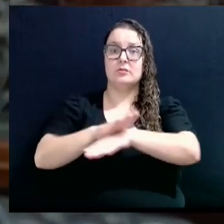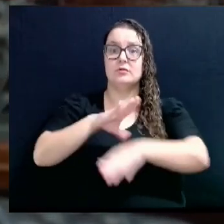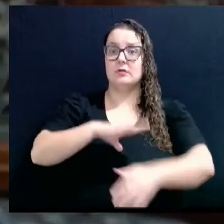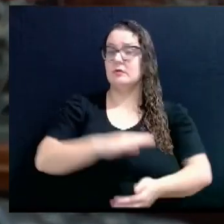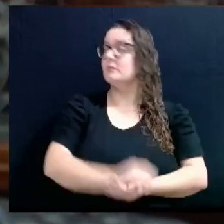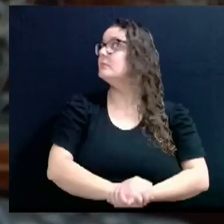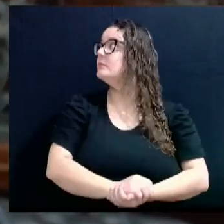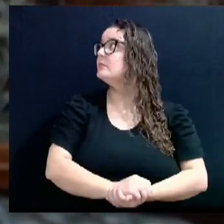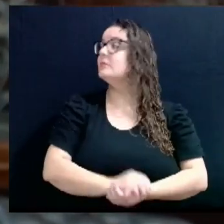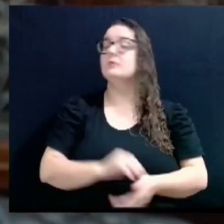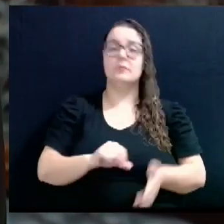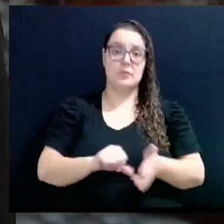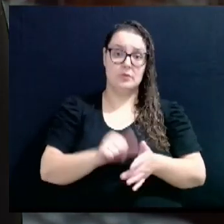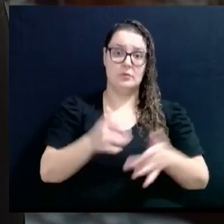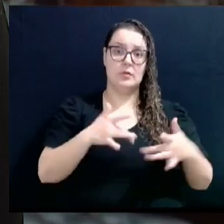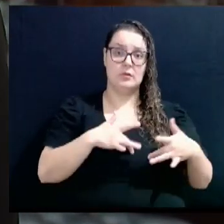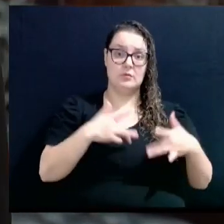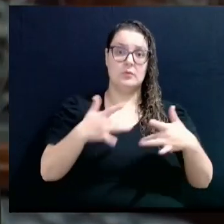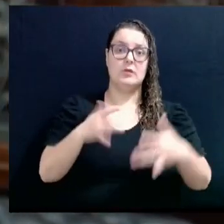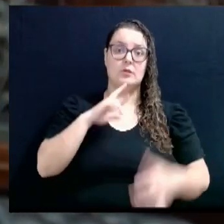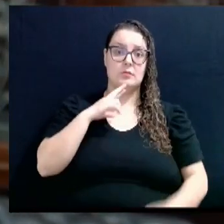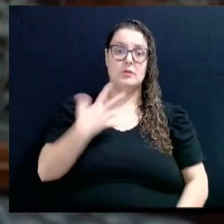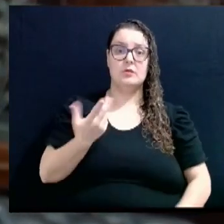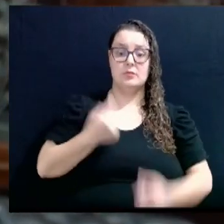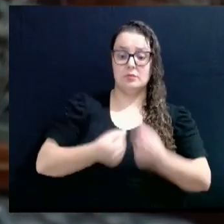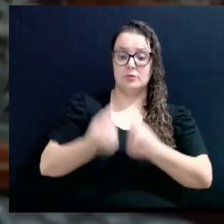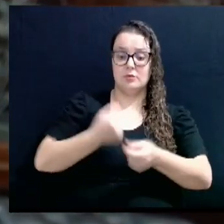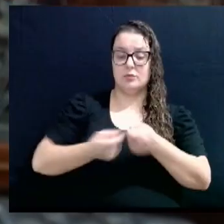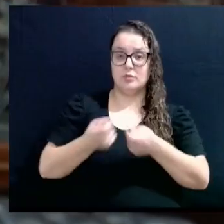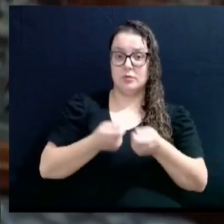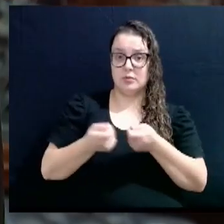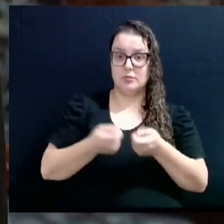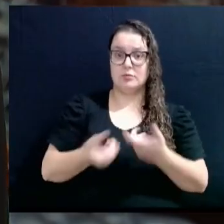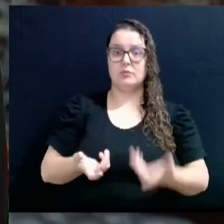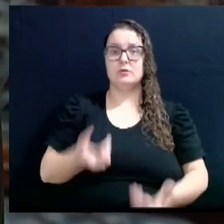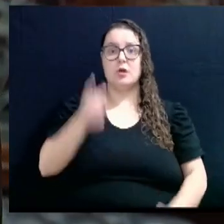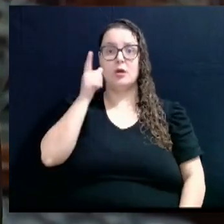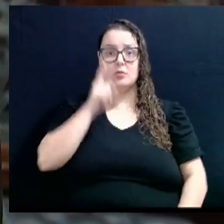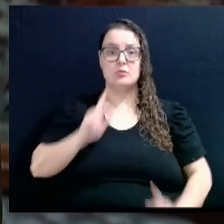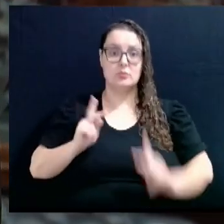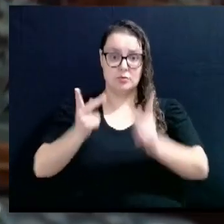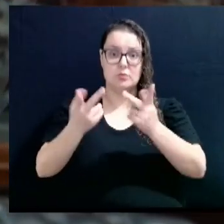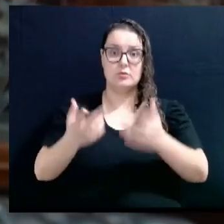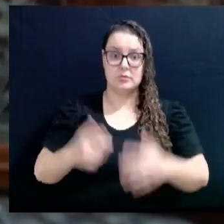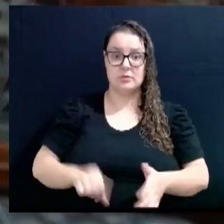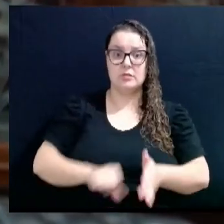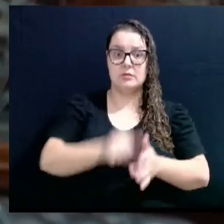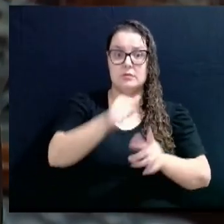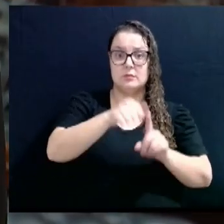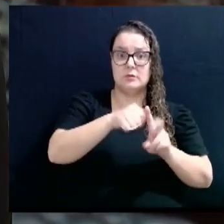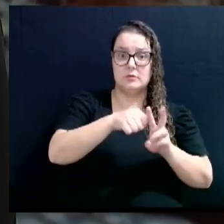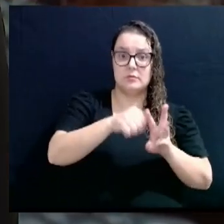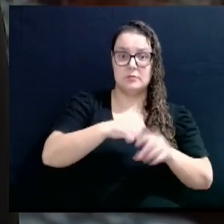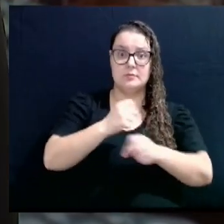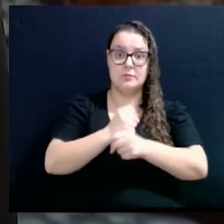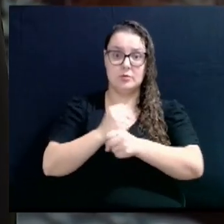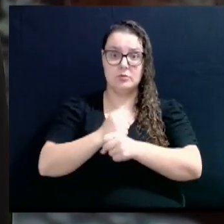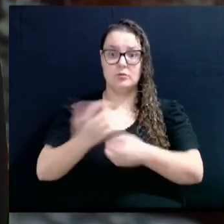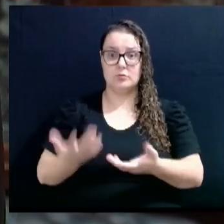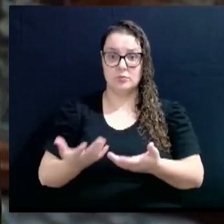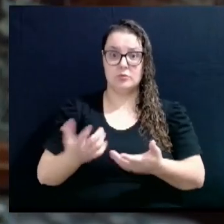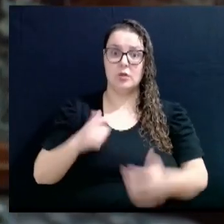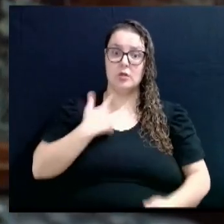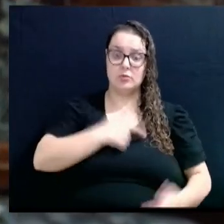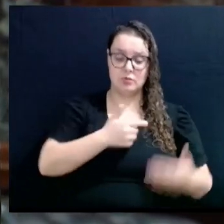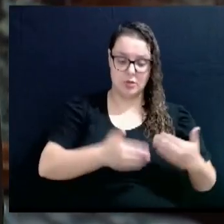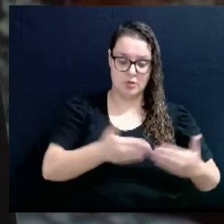é resultado da economia que a gente conseguiu conquistar, né, nesses primeiros meses do ano, nos nossos processos de